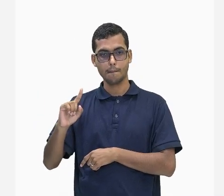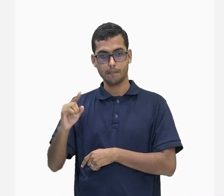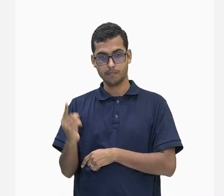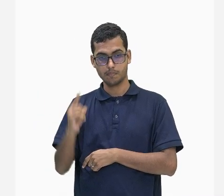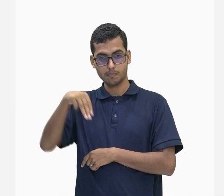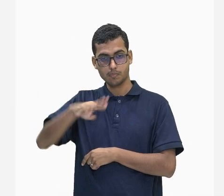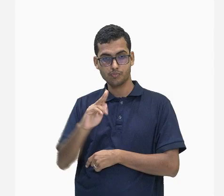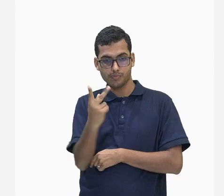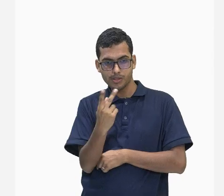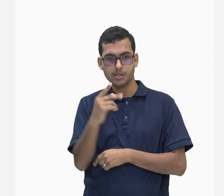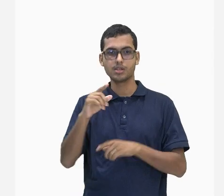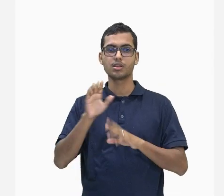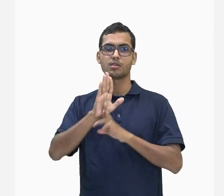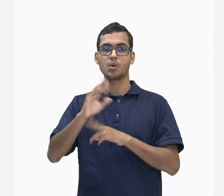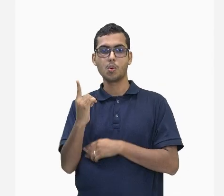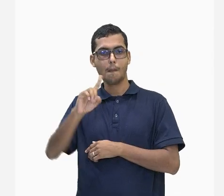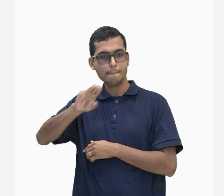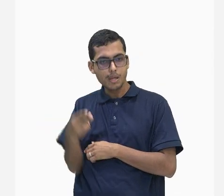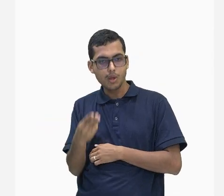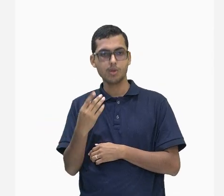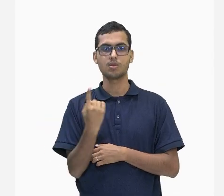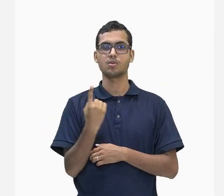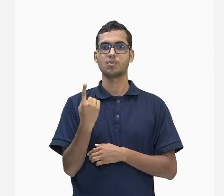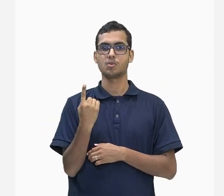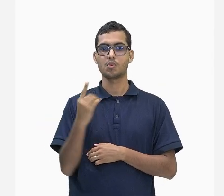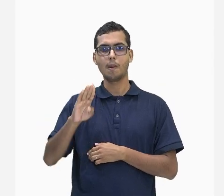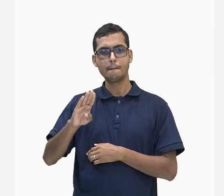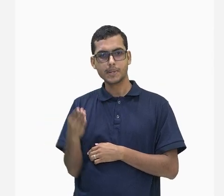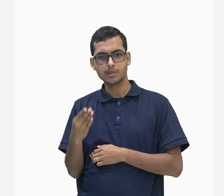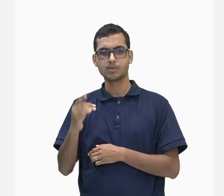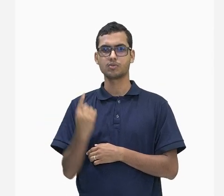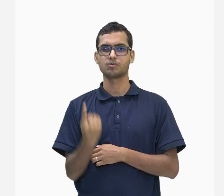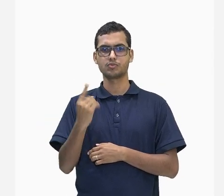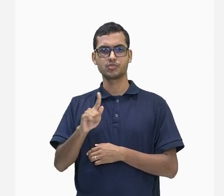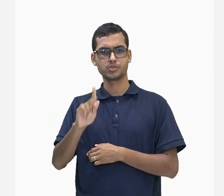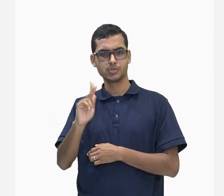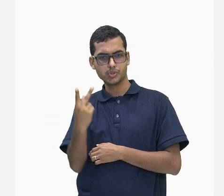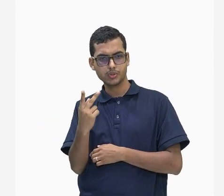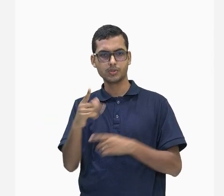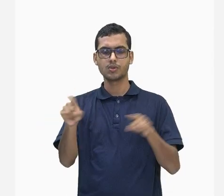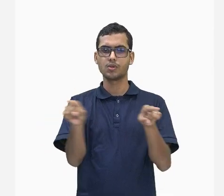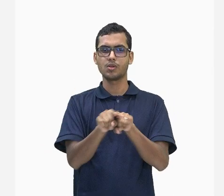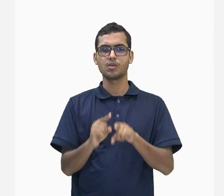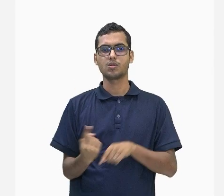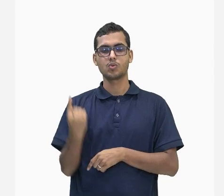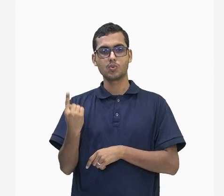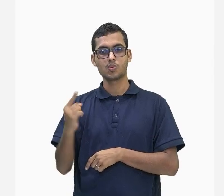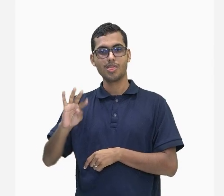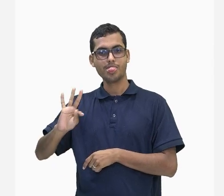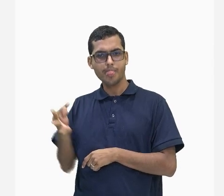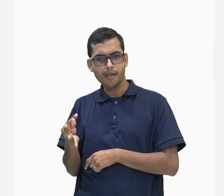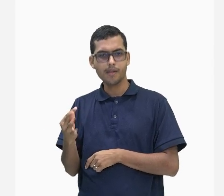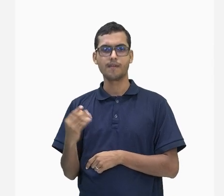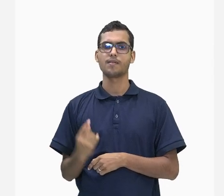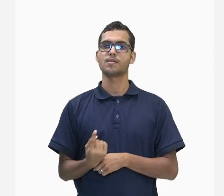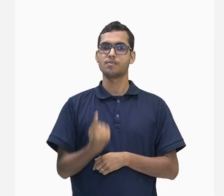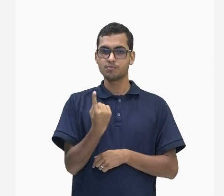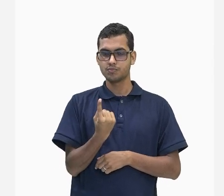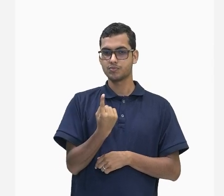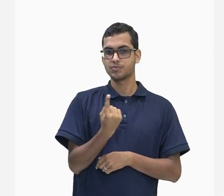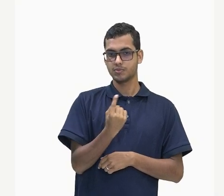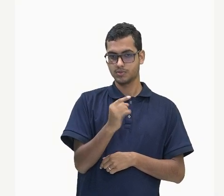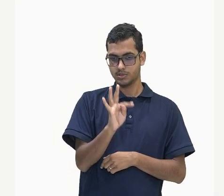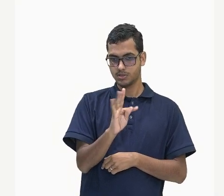por segundo, enquanto que o terahertz corresponde a 1 trilhão de ondas por segundo. Então, percebam aqui na